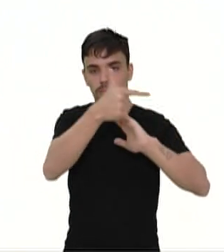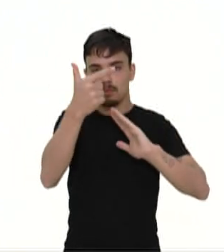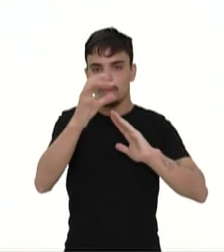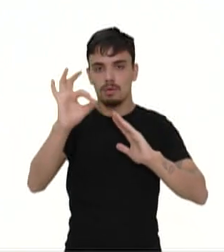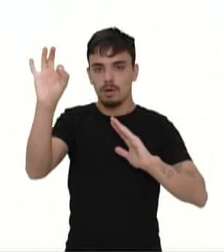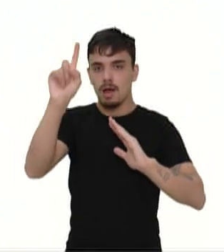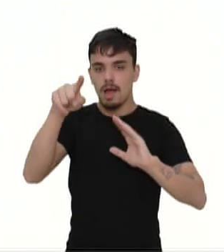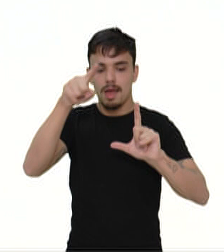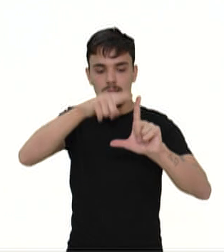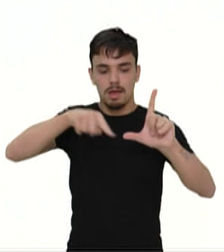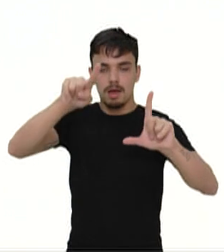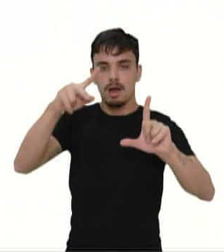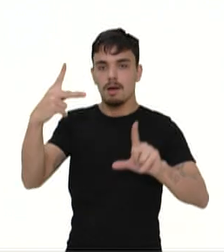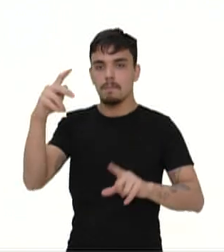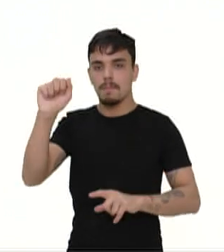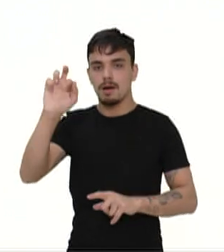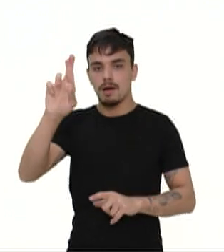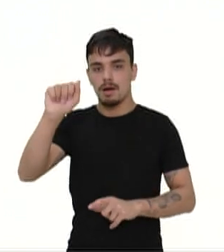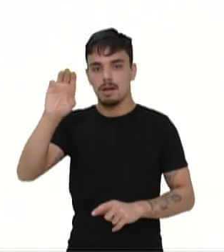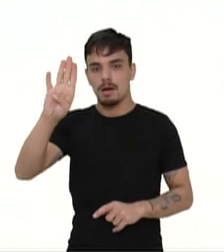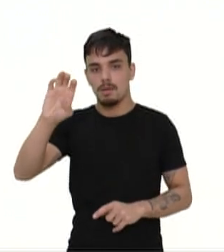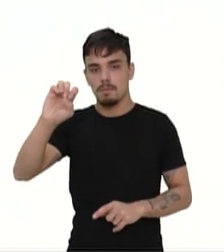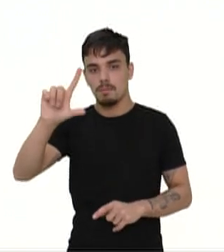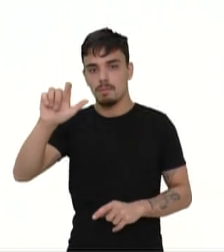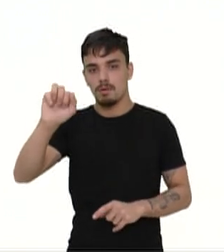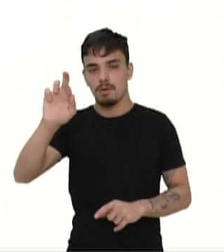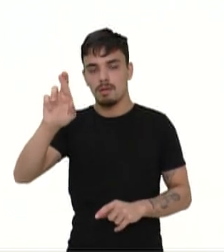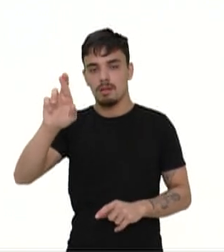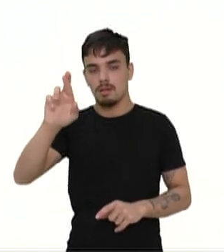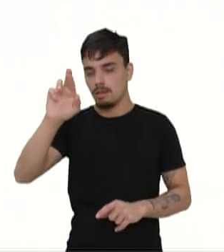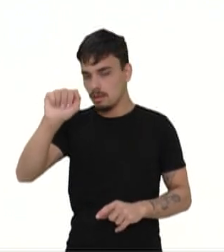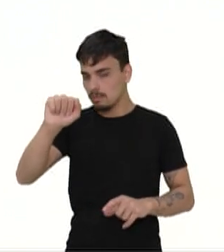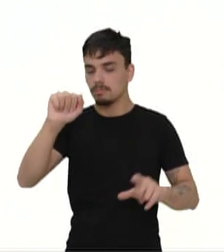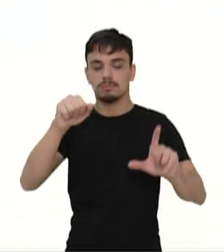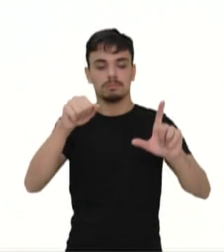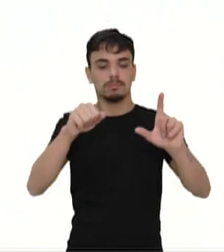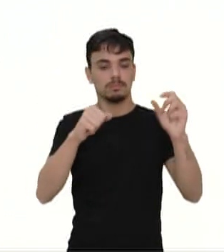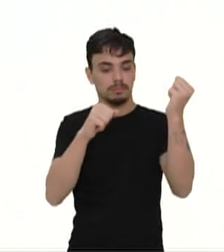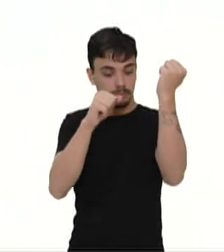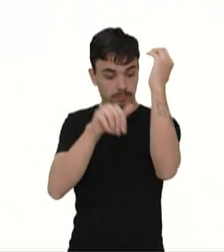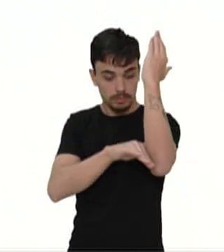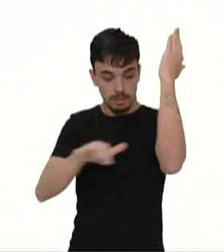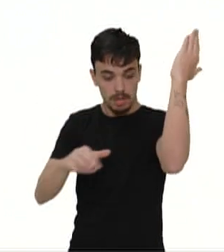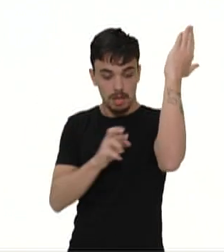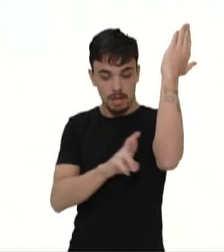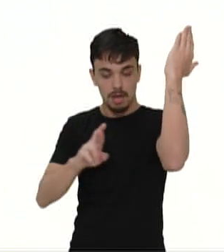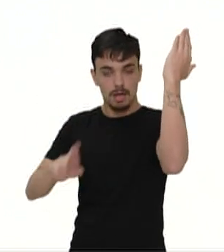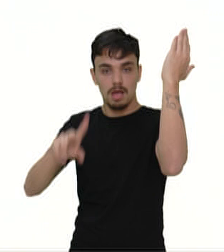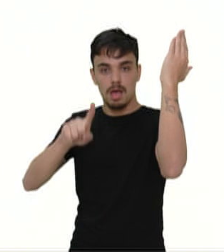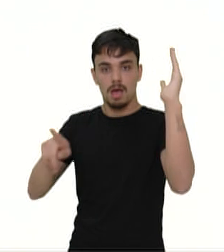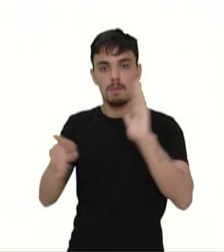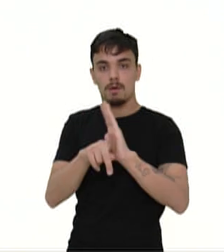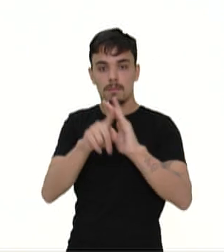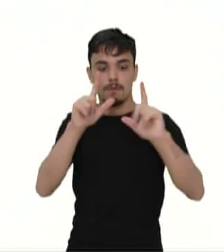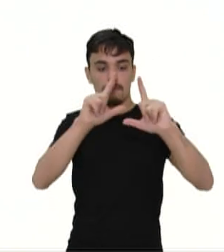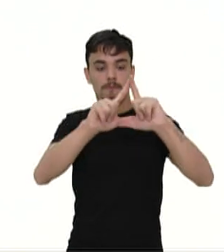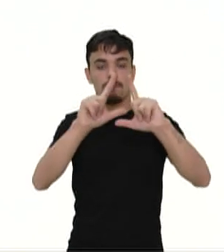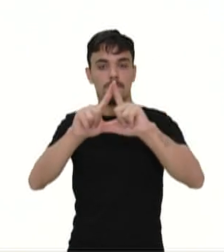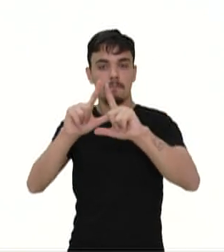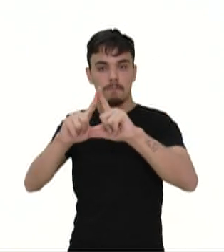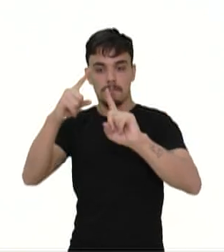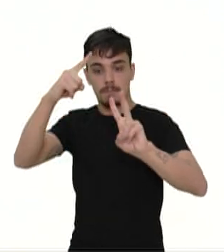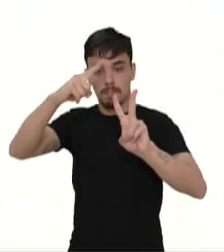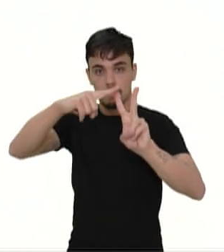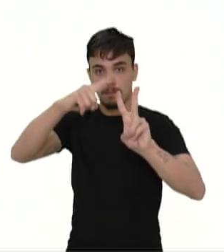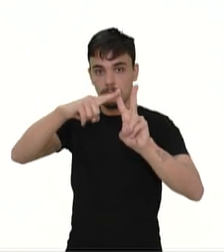parábola, ok? As raízes são dadas pela fórmula de Bhaskara, E o vértice pela formulazinha aqui,